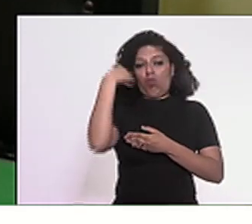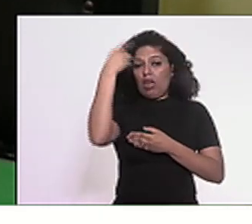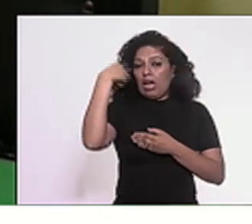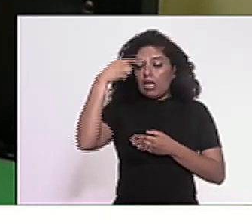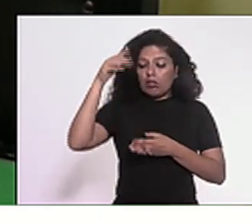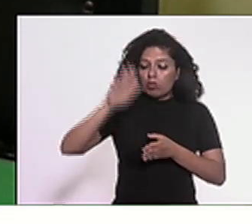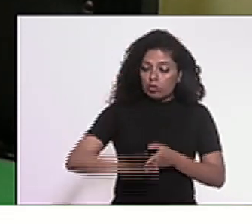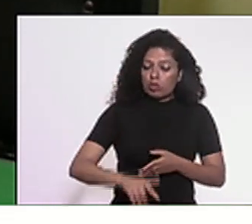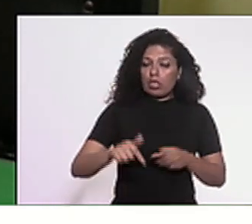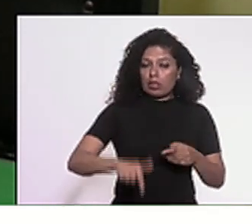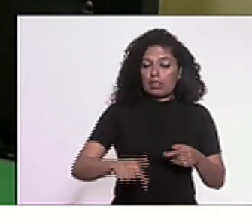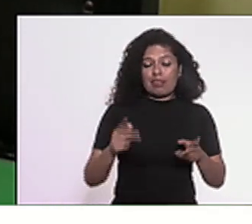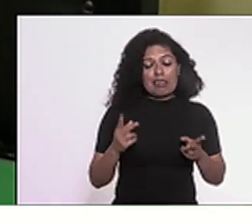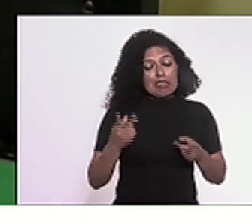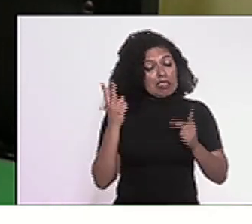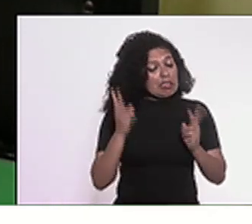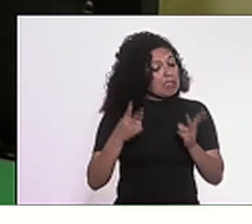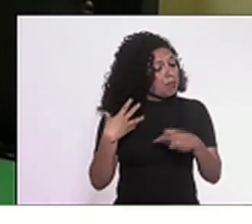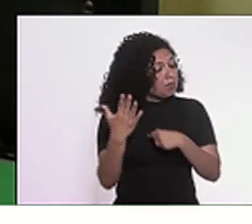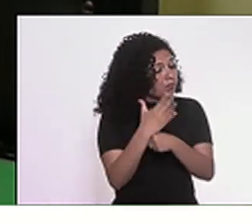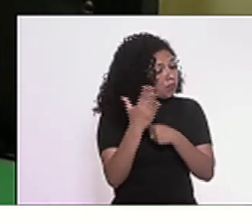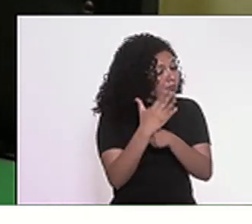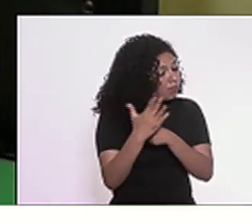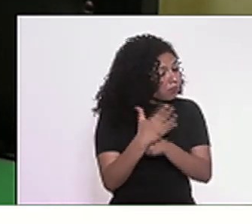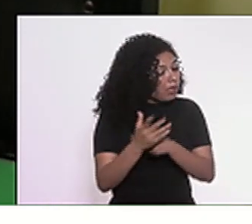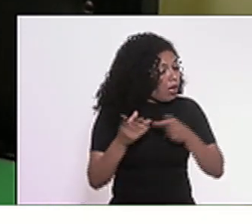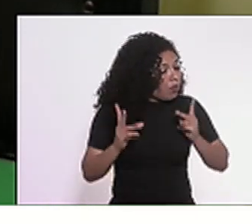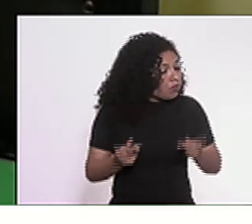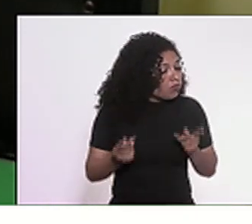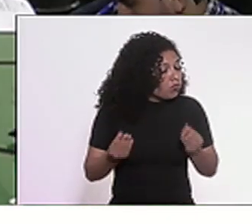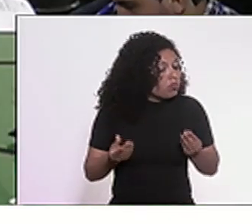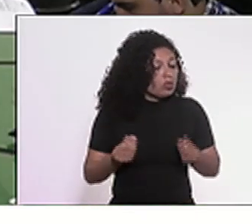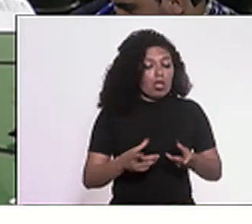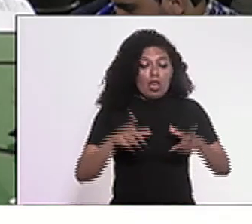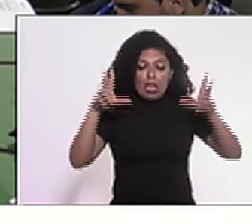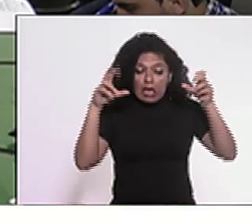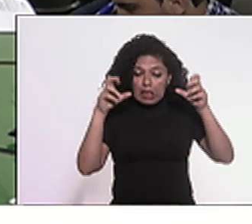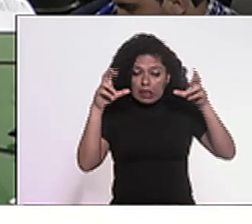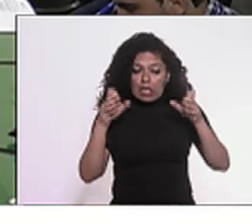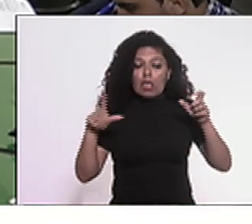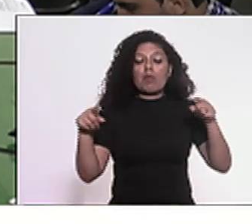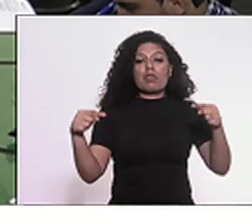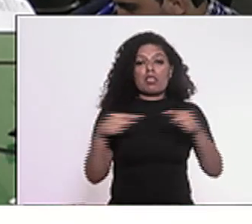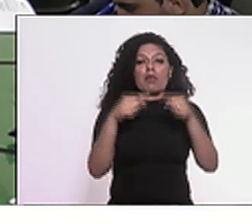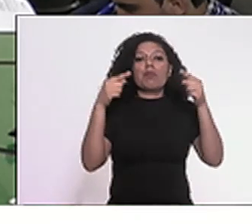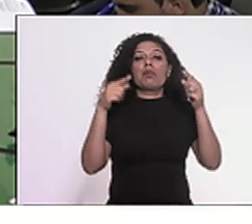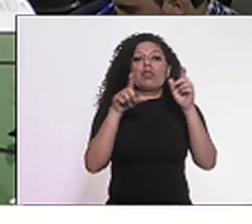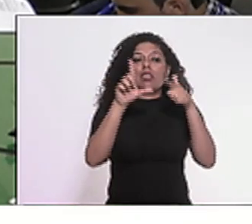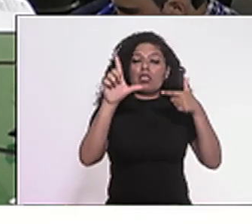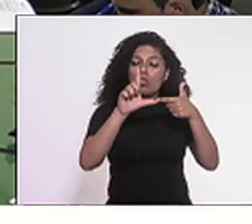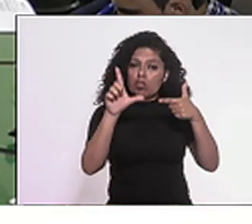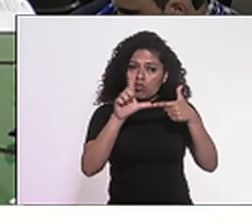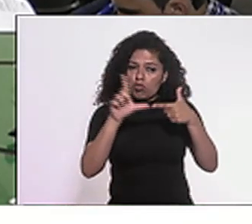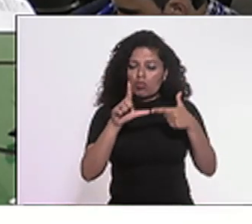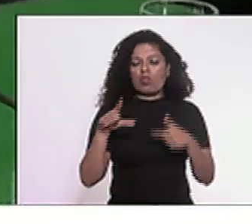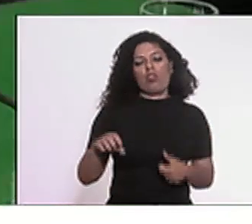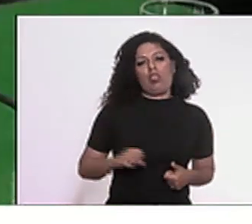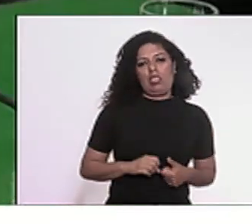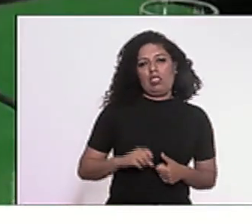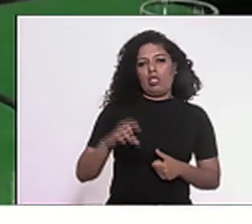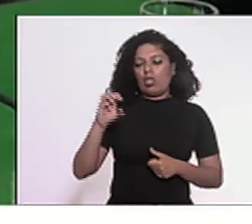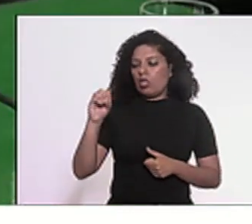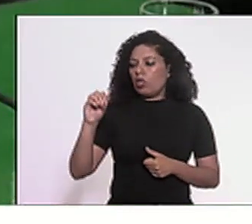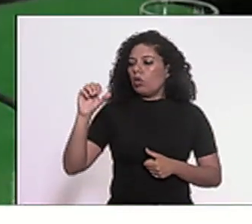Tem sempre nos ajudado muito aqui nos assuntos legislativos. A OAB permeia muito bem, né,